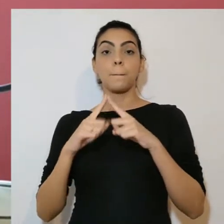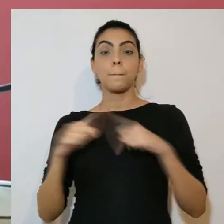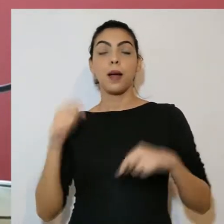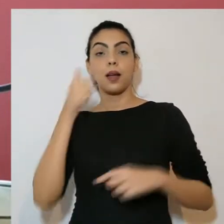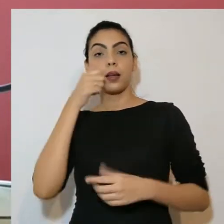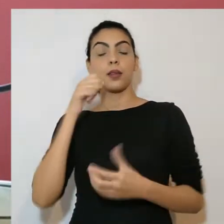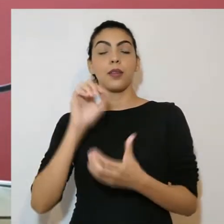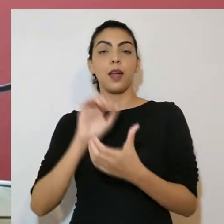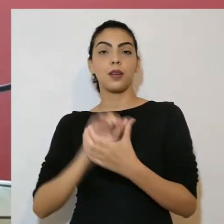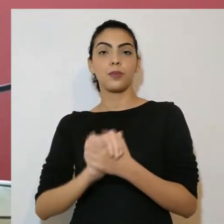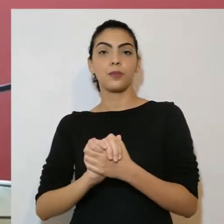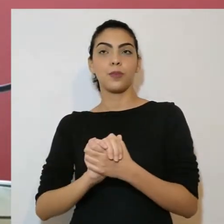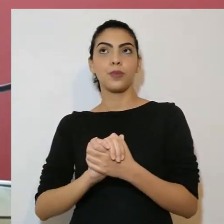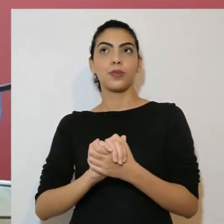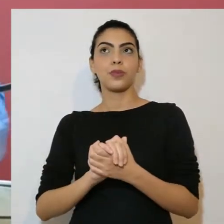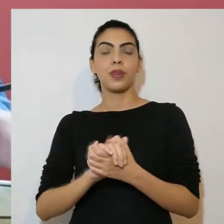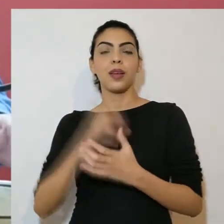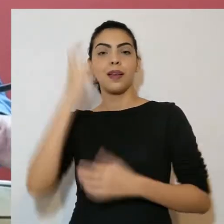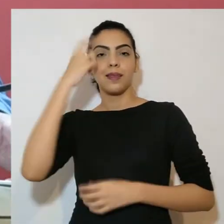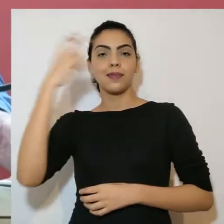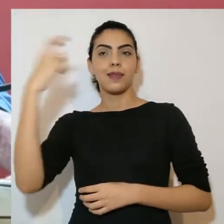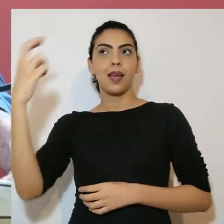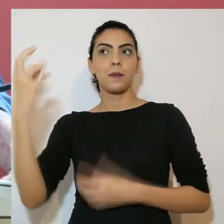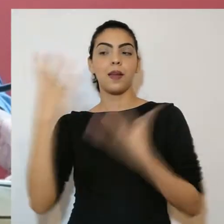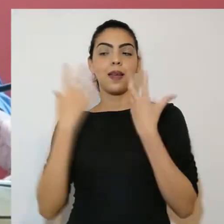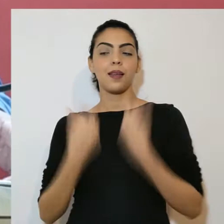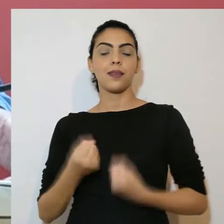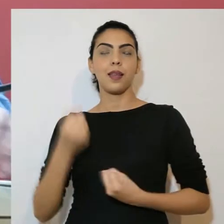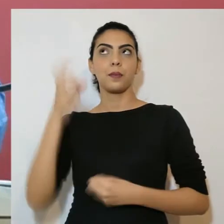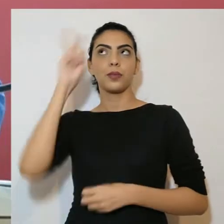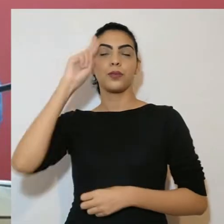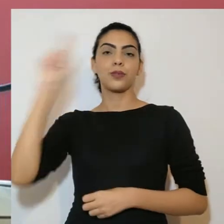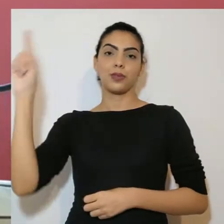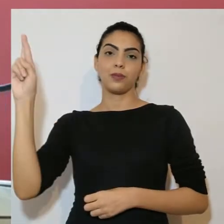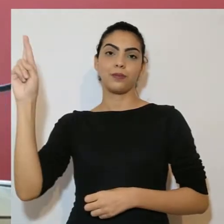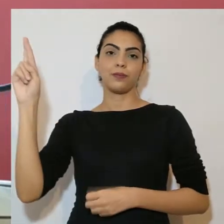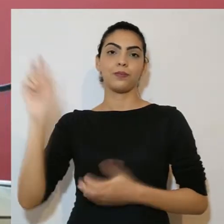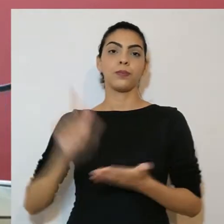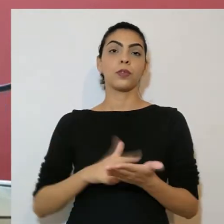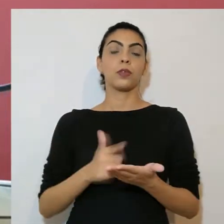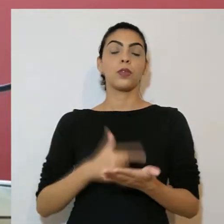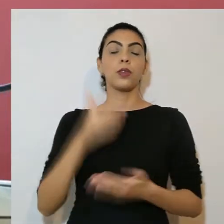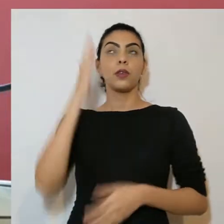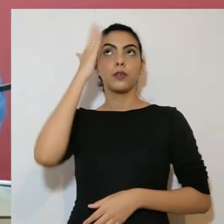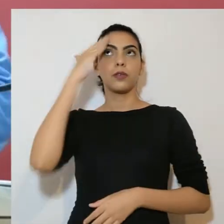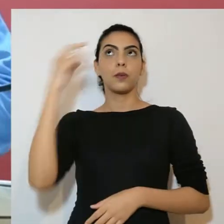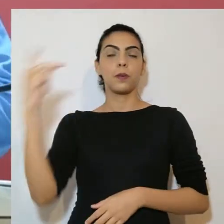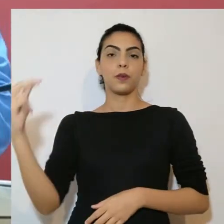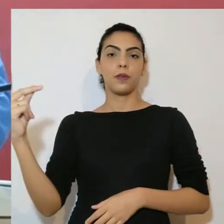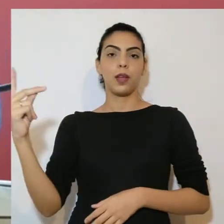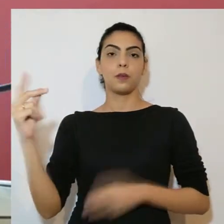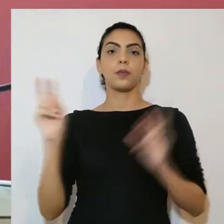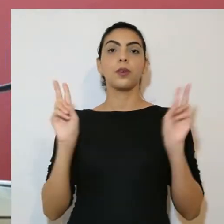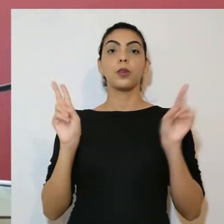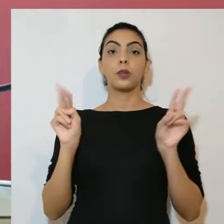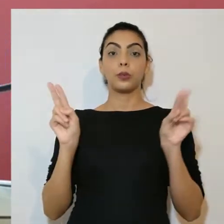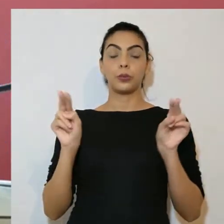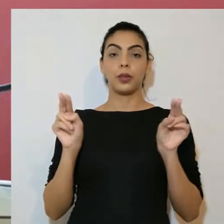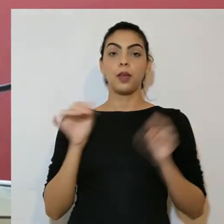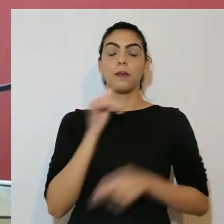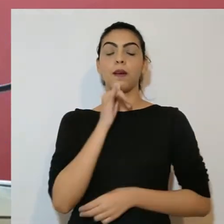a esposa prudente vem do Senhor. Então, no livro de Provérbios, um dos assuntos que é